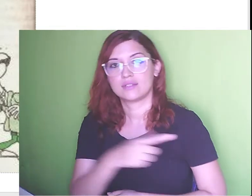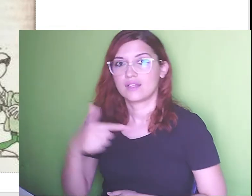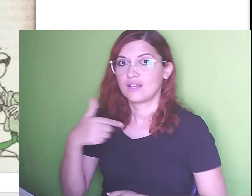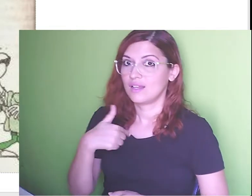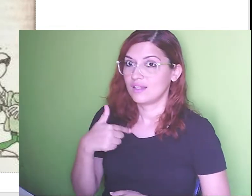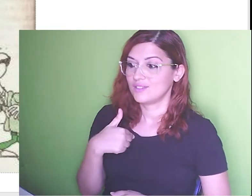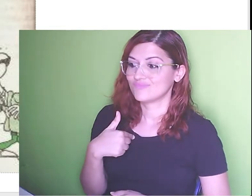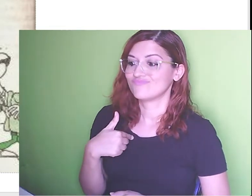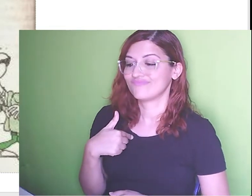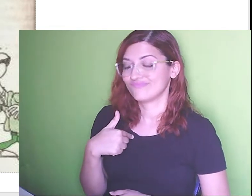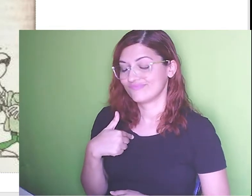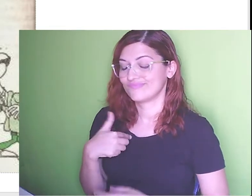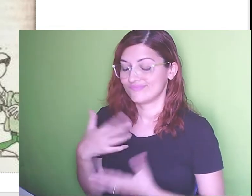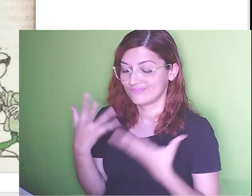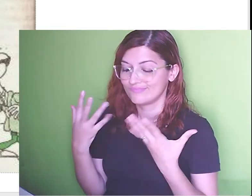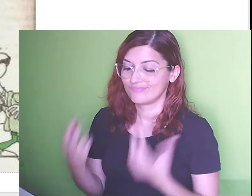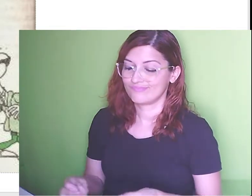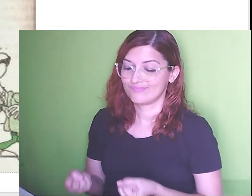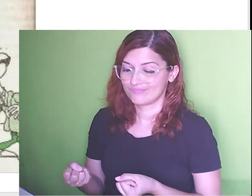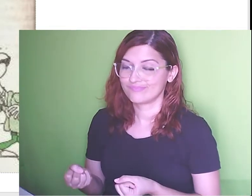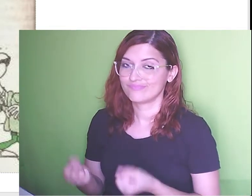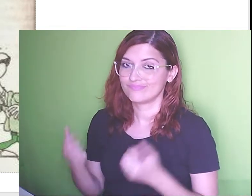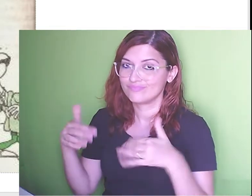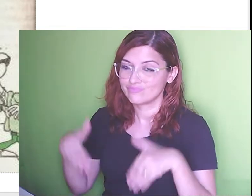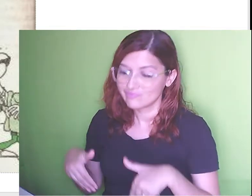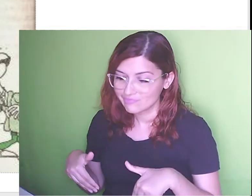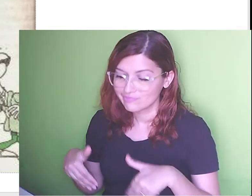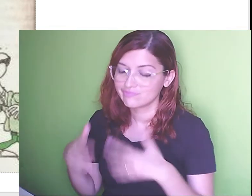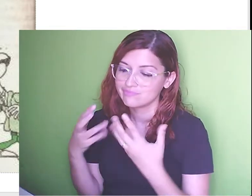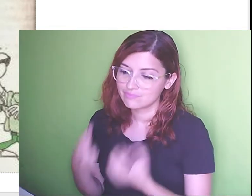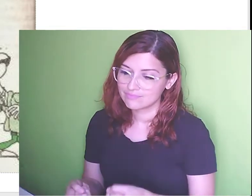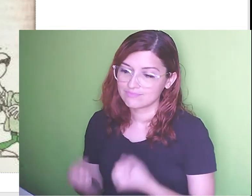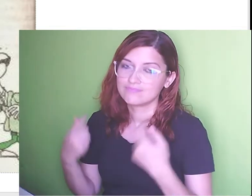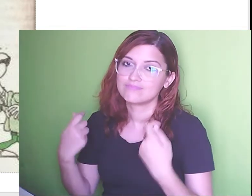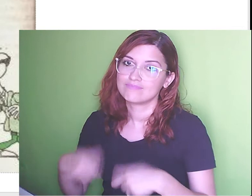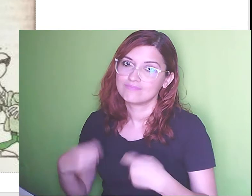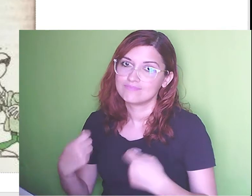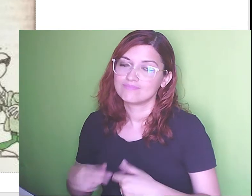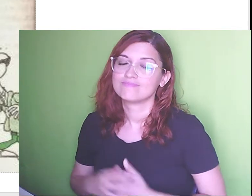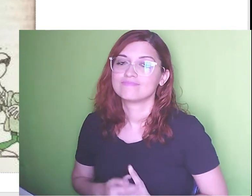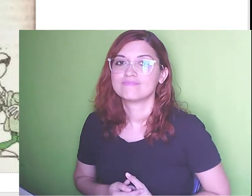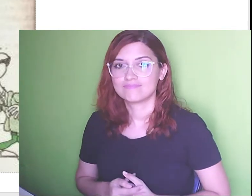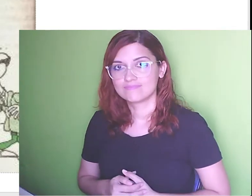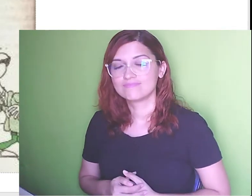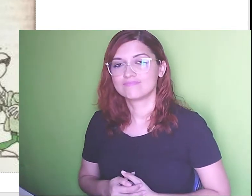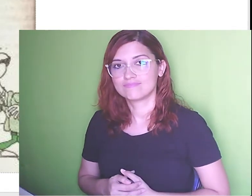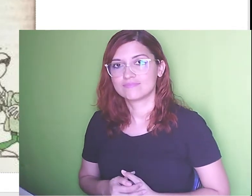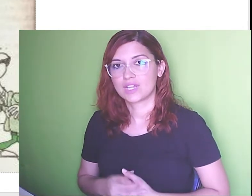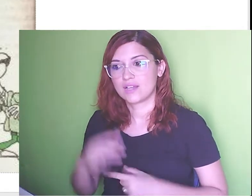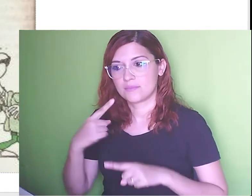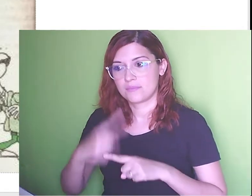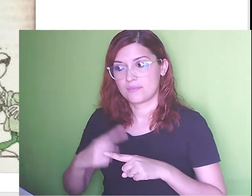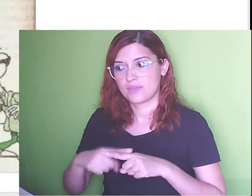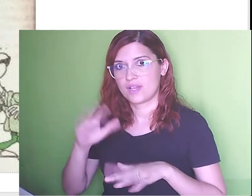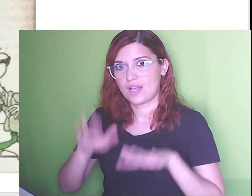pessoa. Então, esses trabalhadores eram obrigados a se sujeitar,